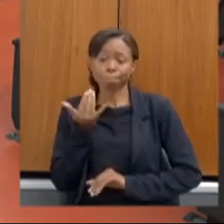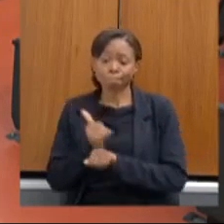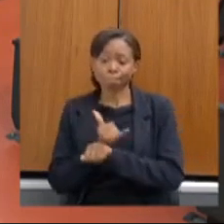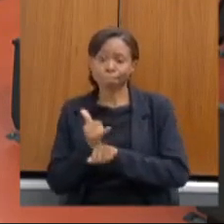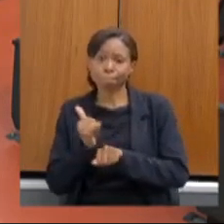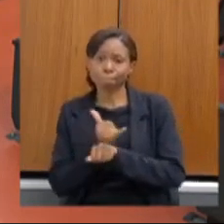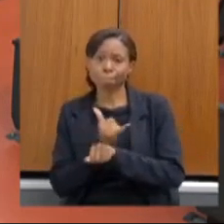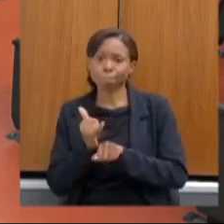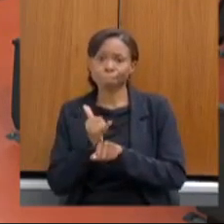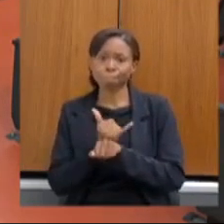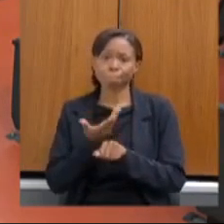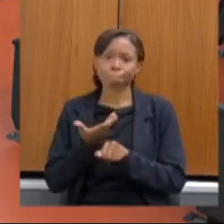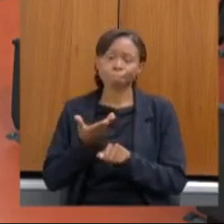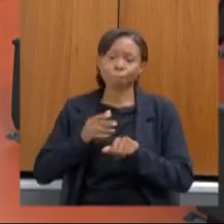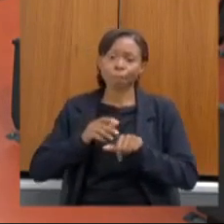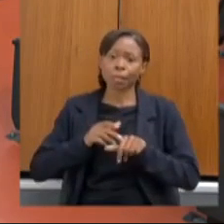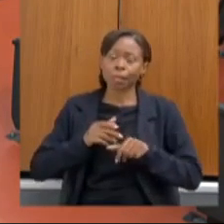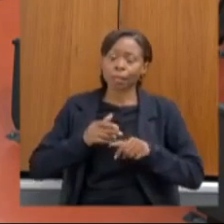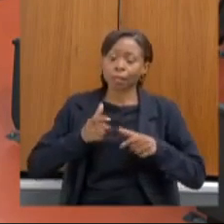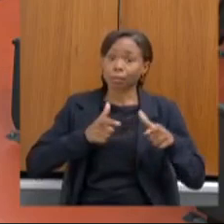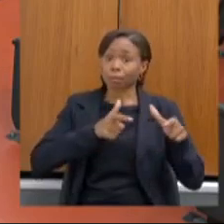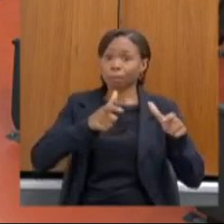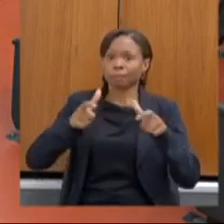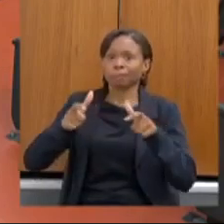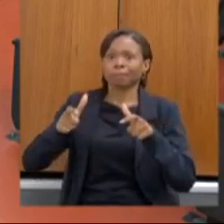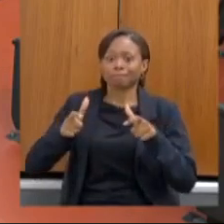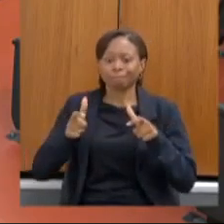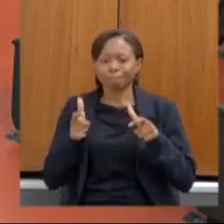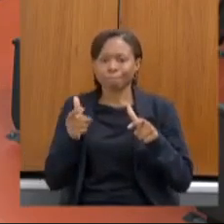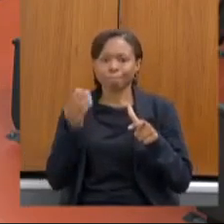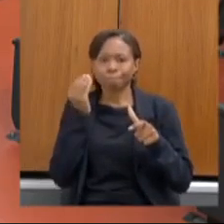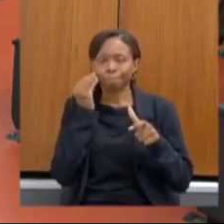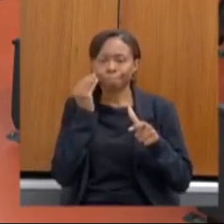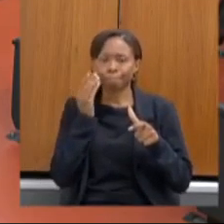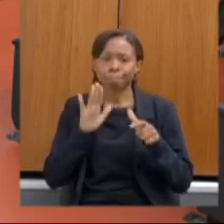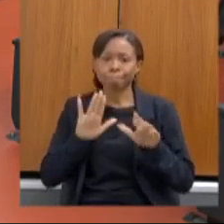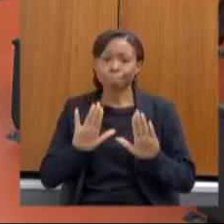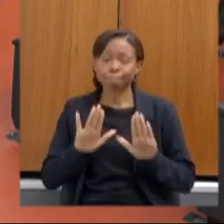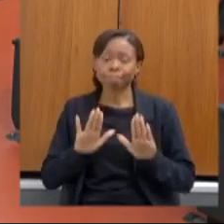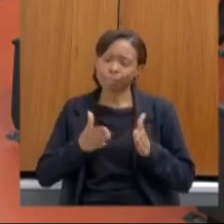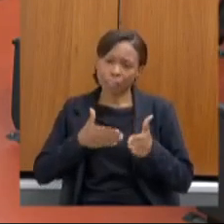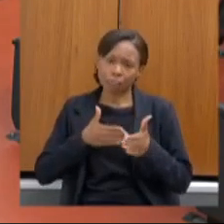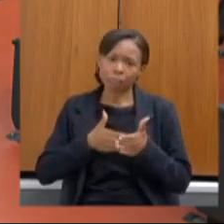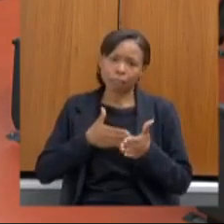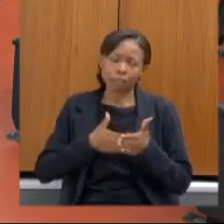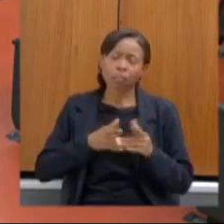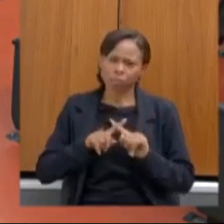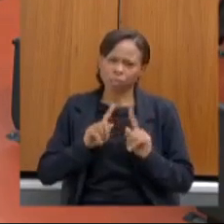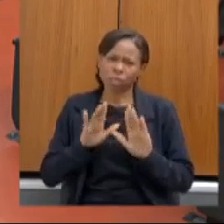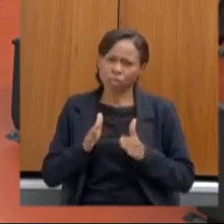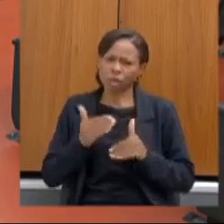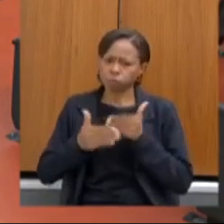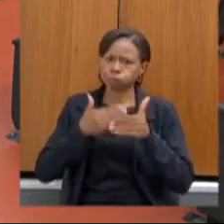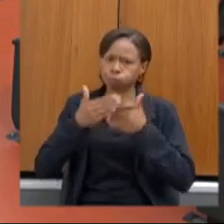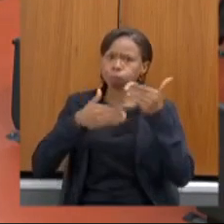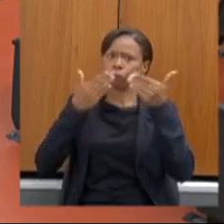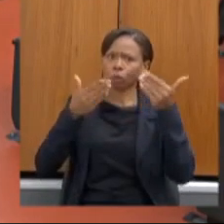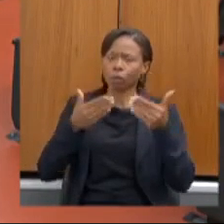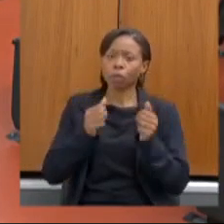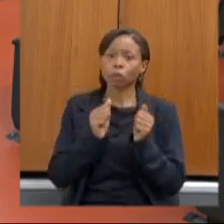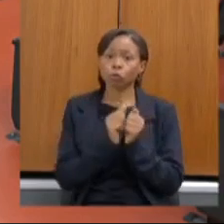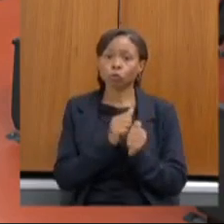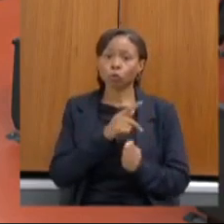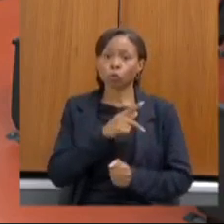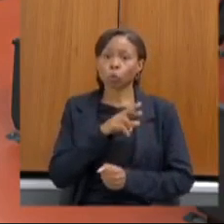nós temos essa Essas barreiras né mas avançamos bastante né avançamos bastante principalmente com